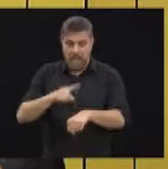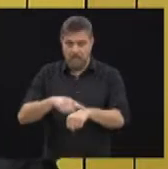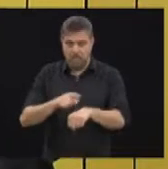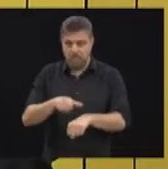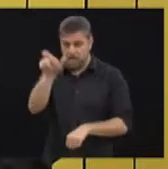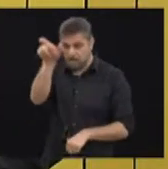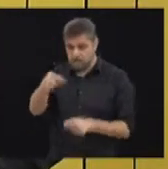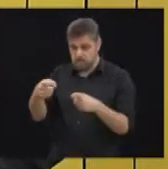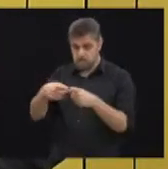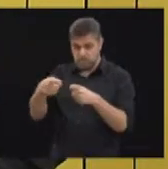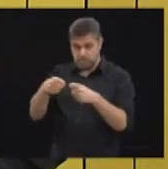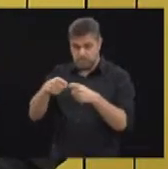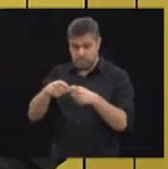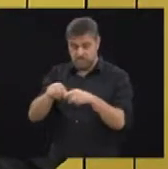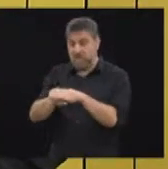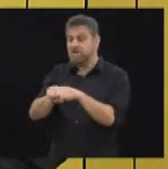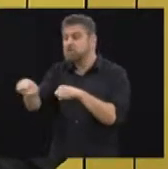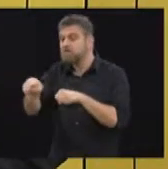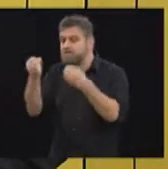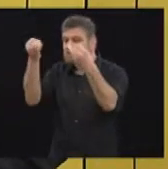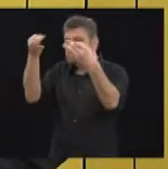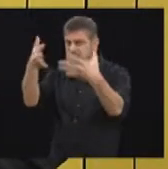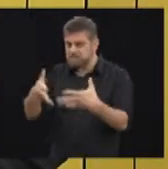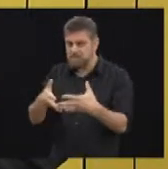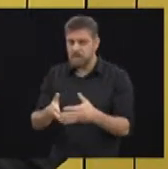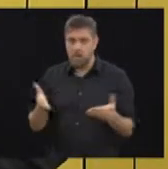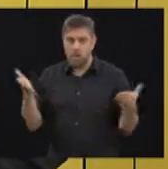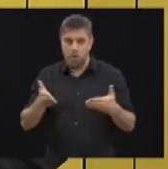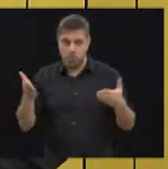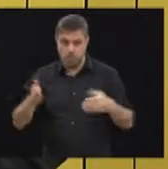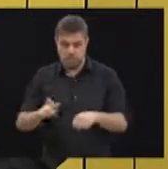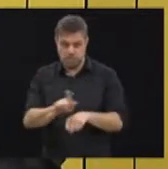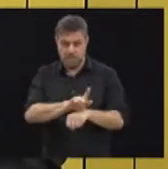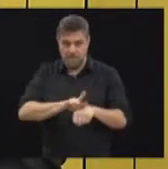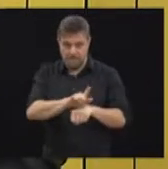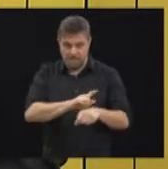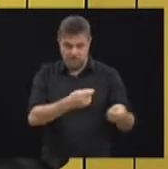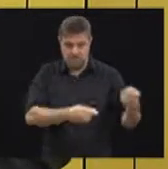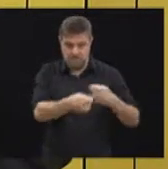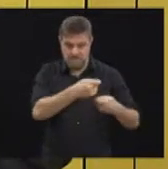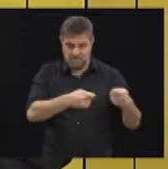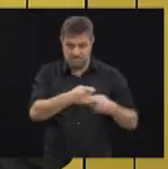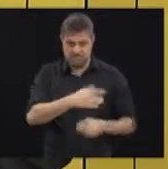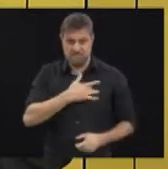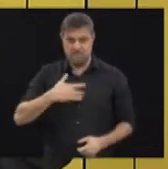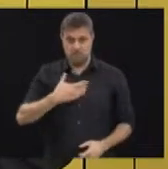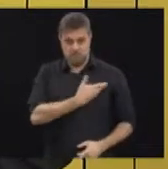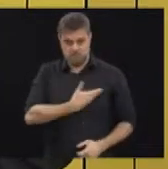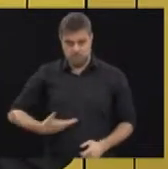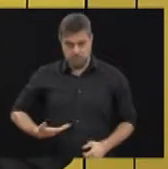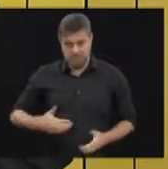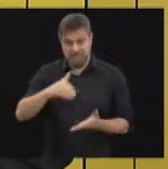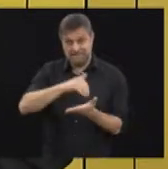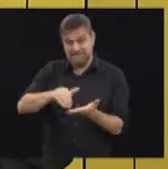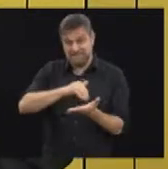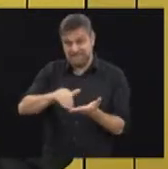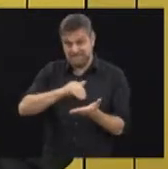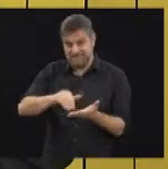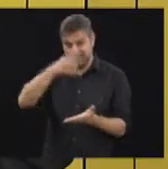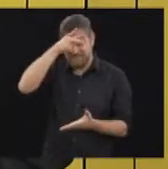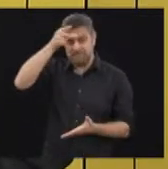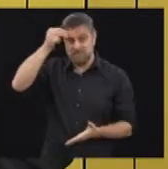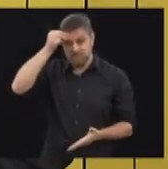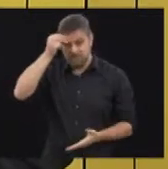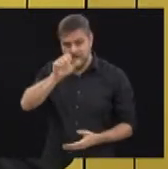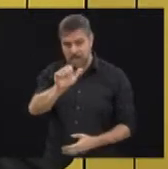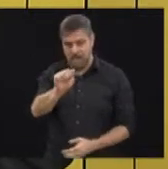Chegamos ao bloco em que um especialista fala da sua formação e da sua escolha. Desta vez é o médico sanitarista da Secretaria Municipal